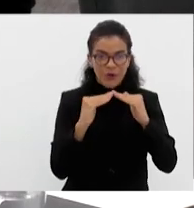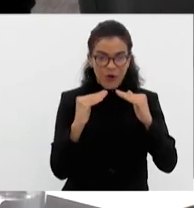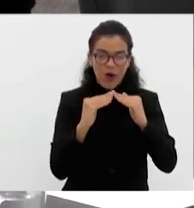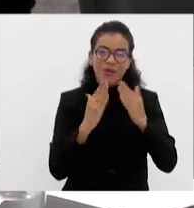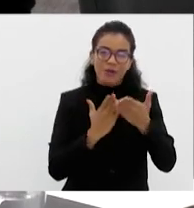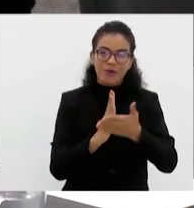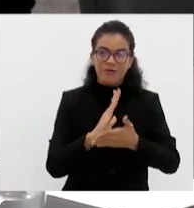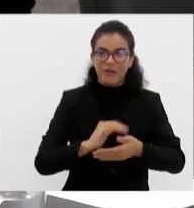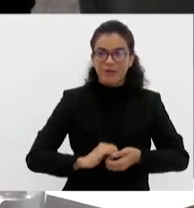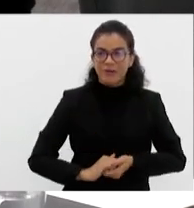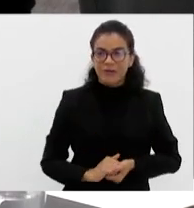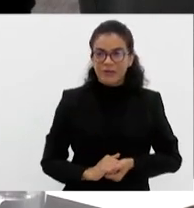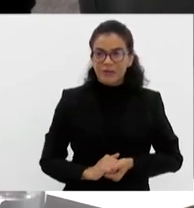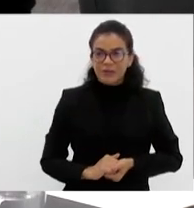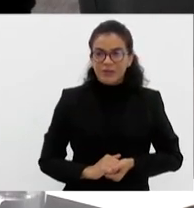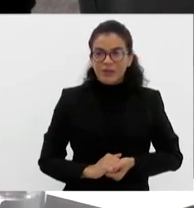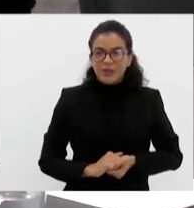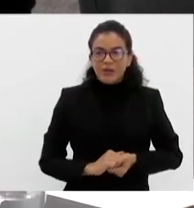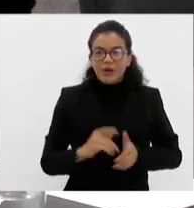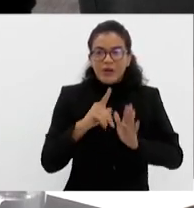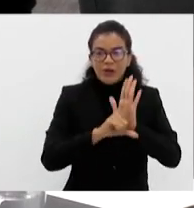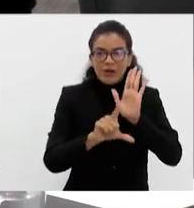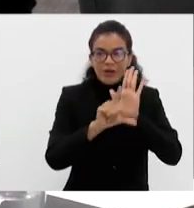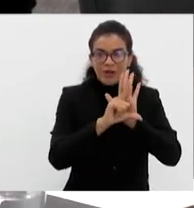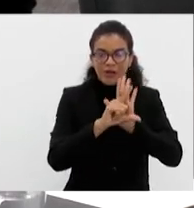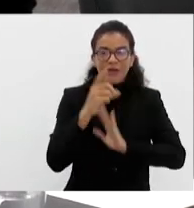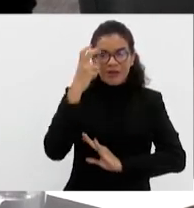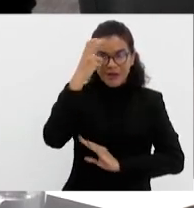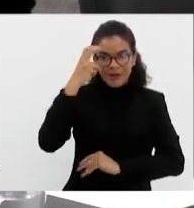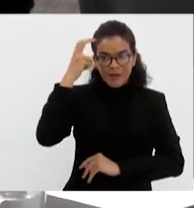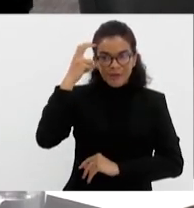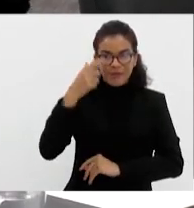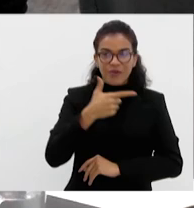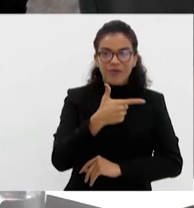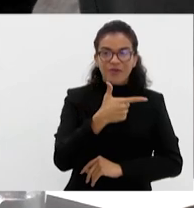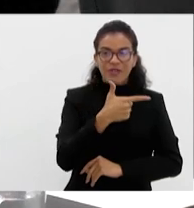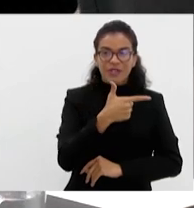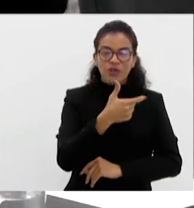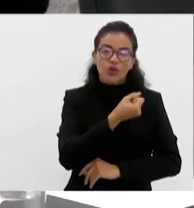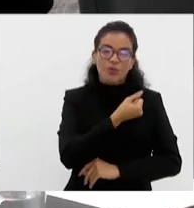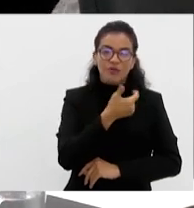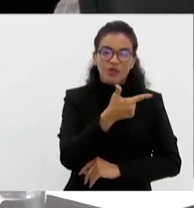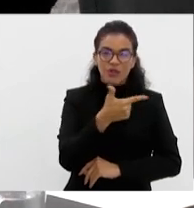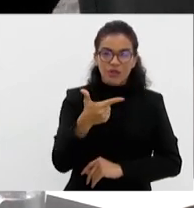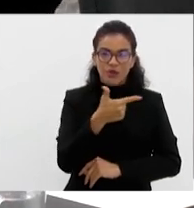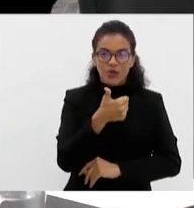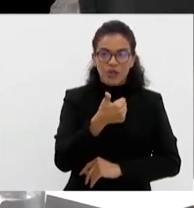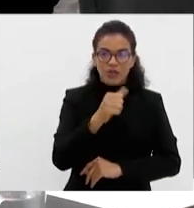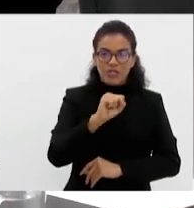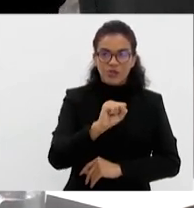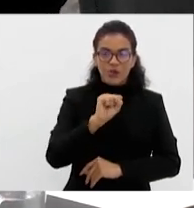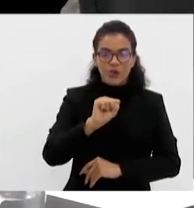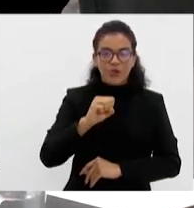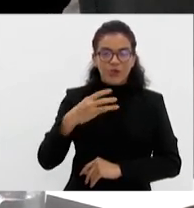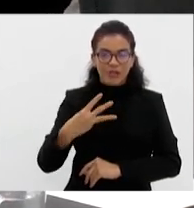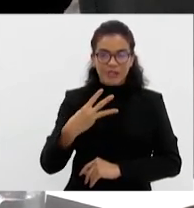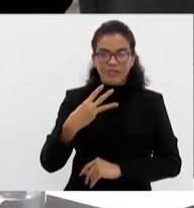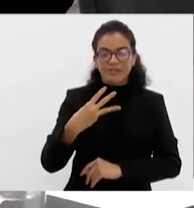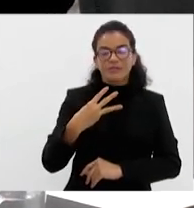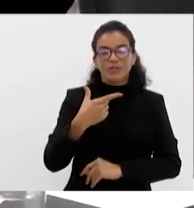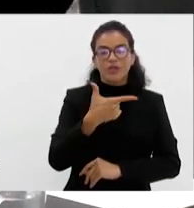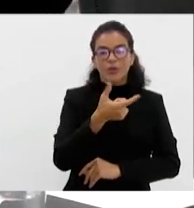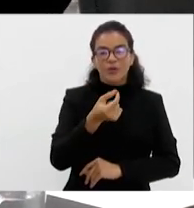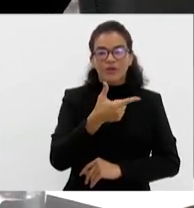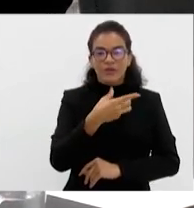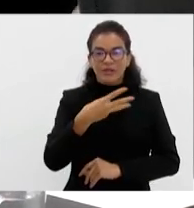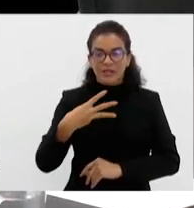estão, aprovado. Projetos de relatoria da deputada Verônica Lima, 22 da pauta. PL 1883 de 23, de autoria do deputado Rodrigo